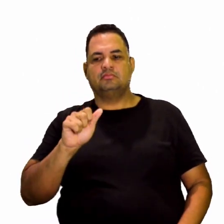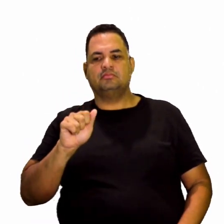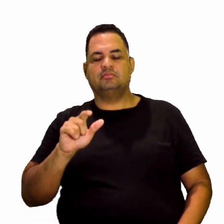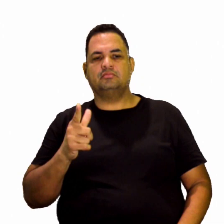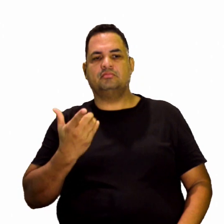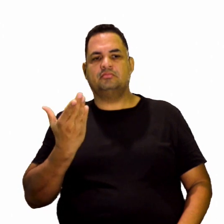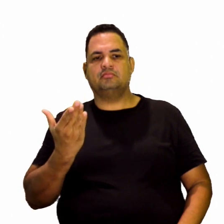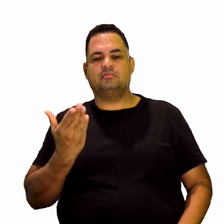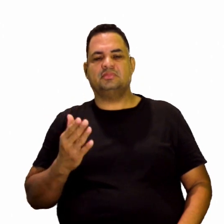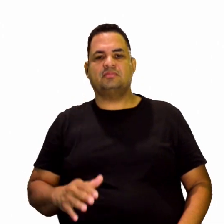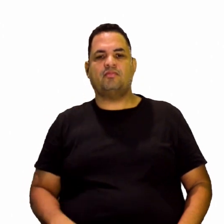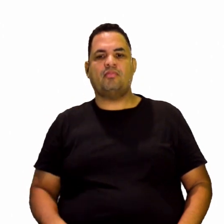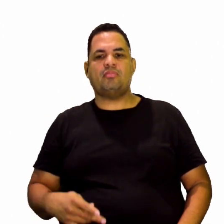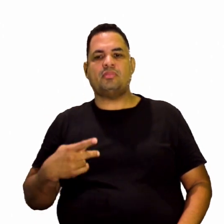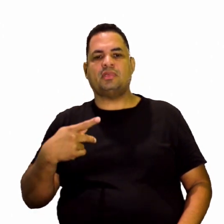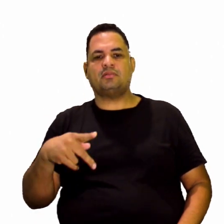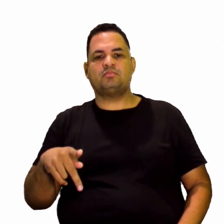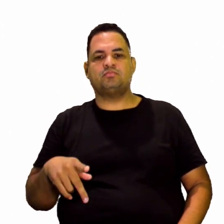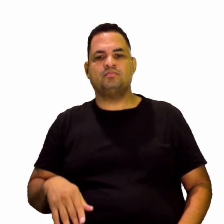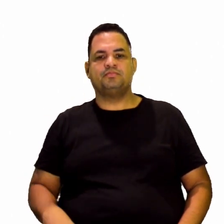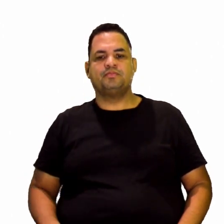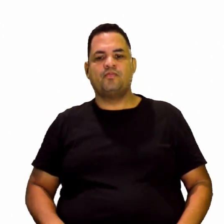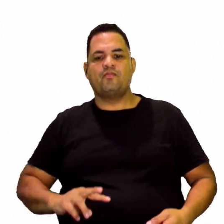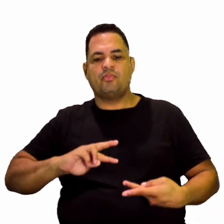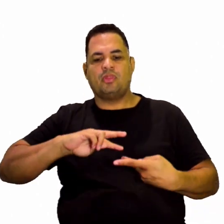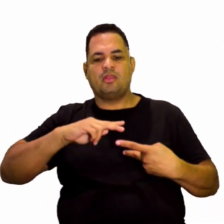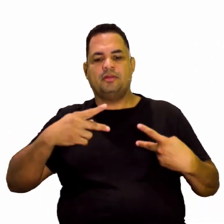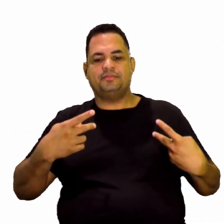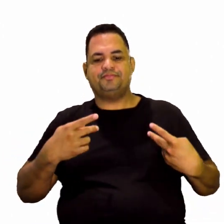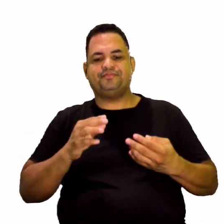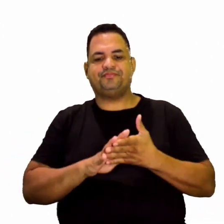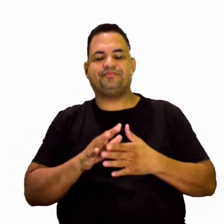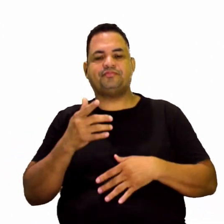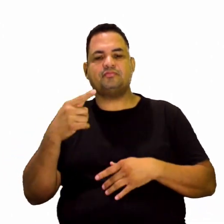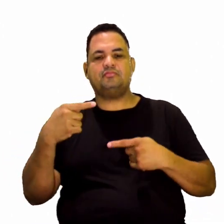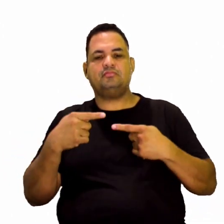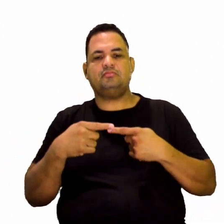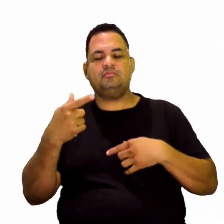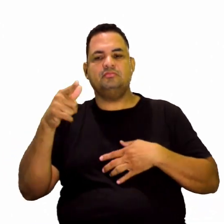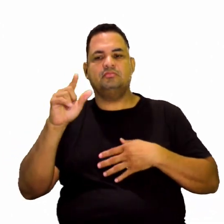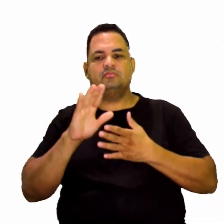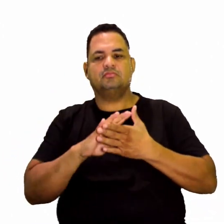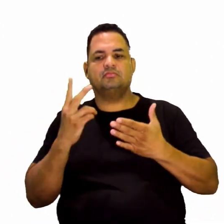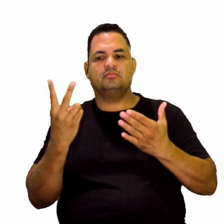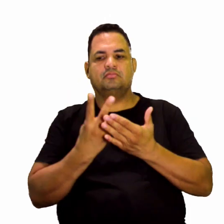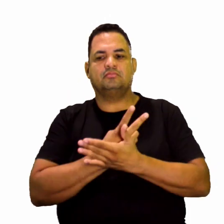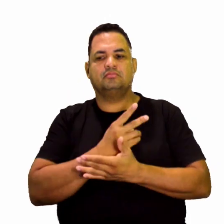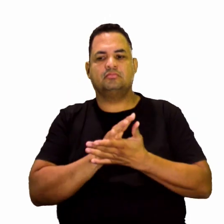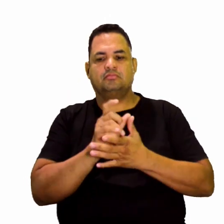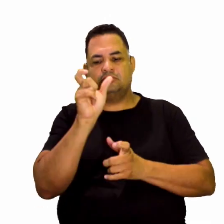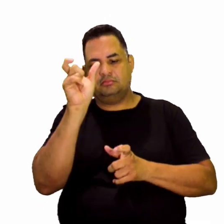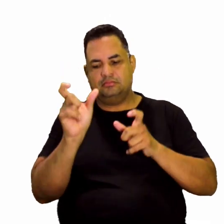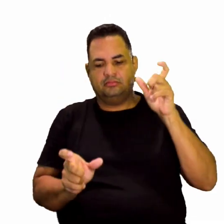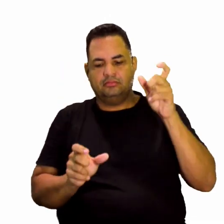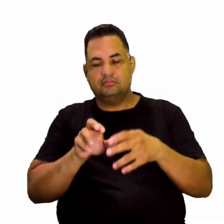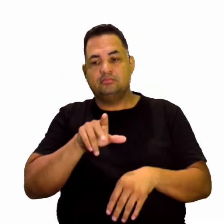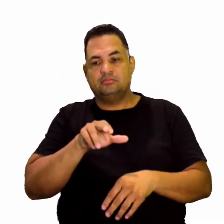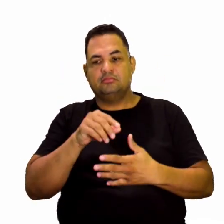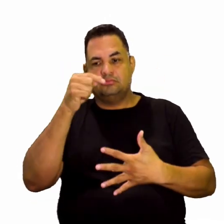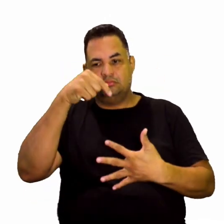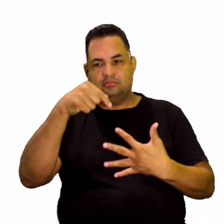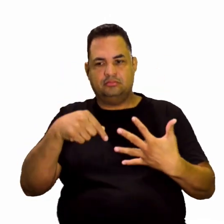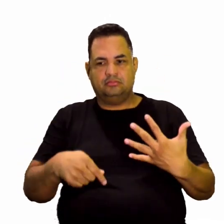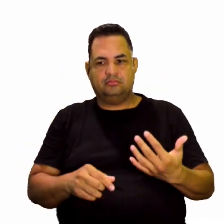transgenia, no caso, para o DNA recombinante ou a recombinação, que vai ocorrer entre indivíduos da mesma espécie. Exatamente.